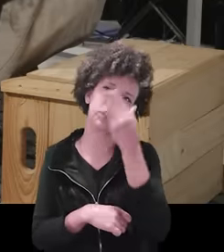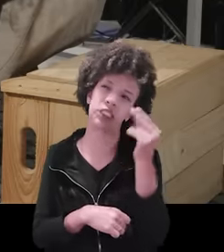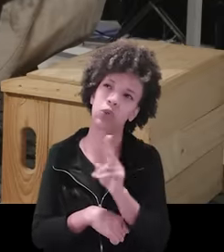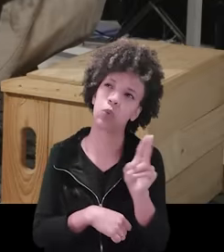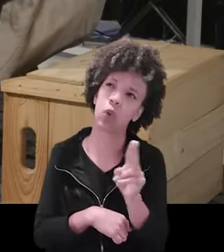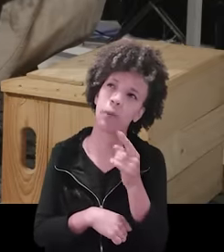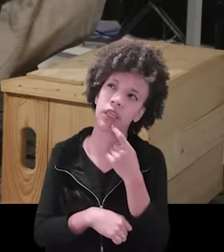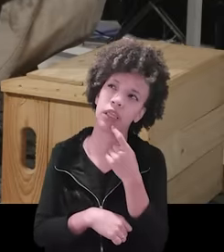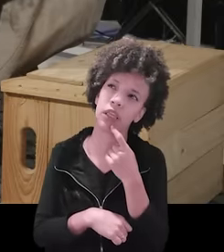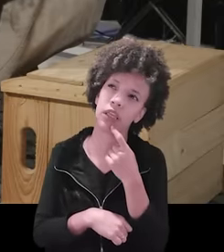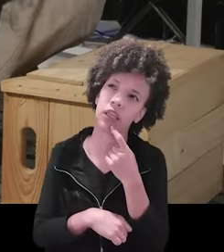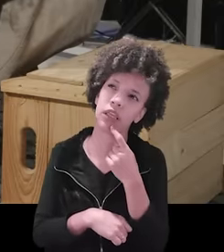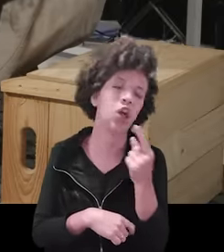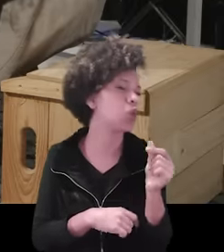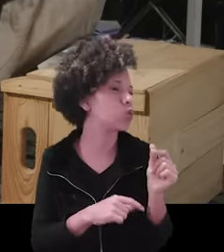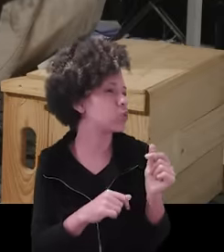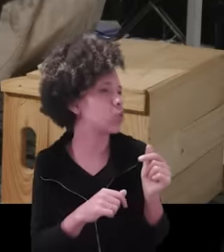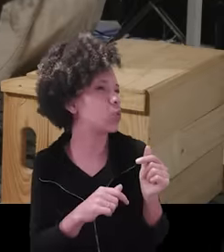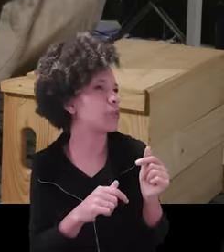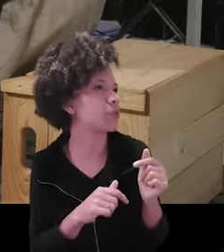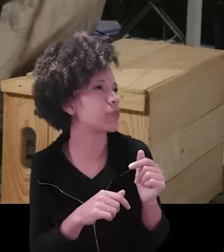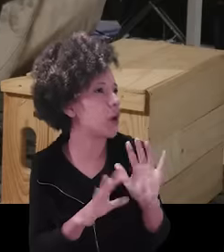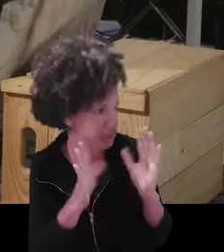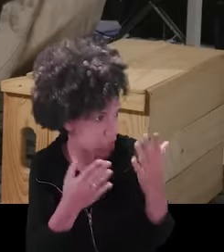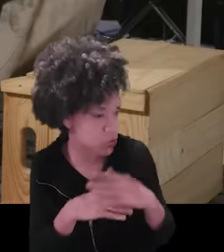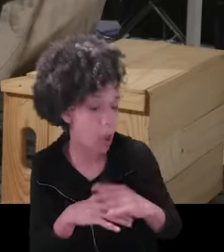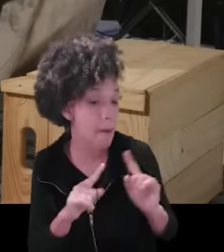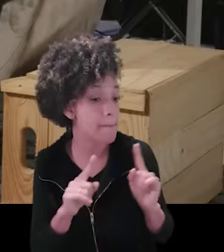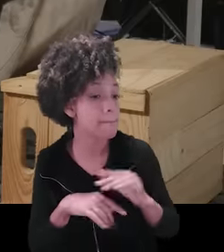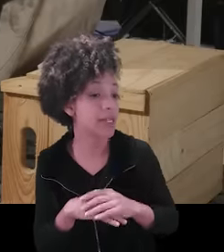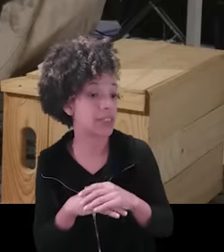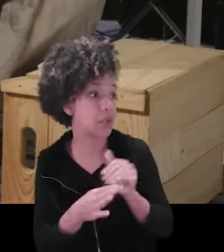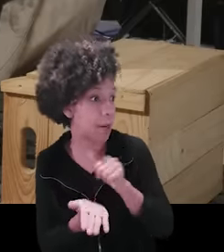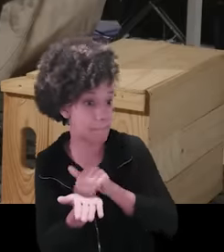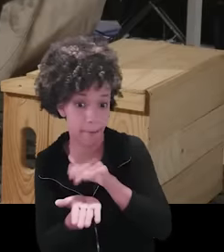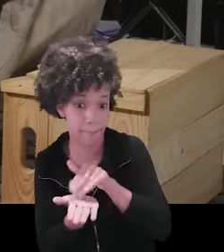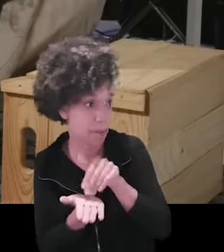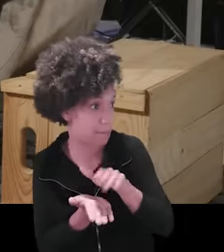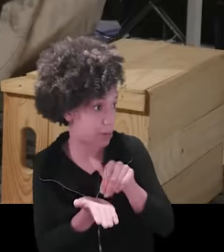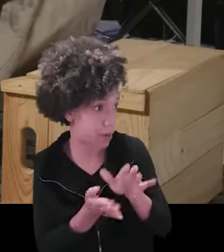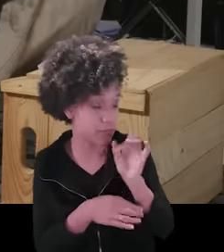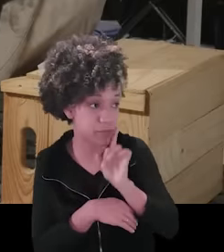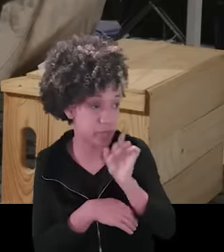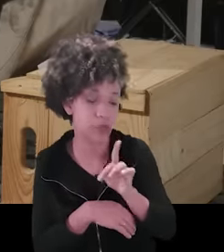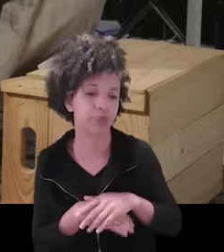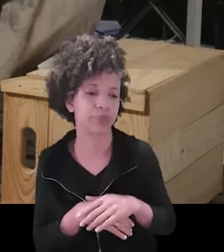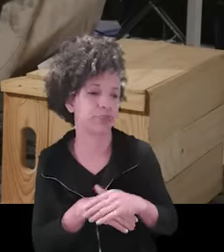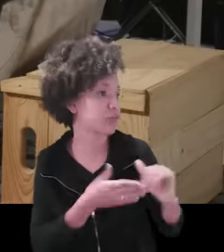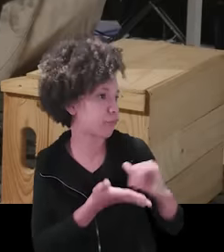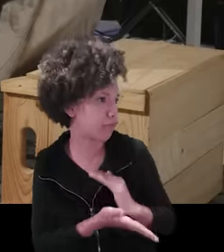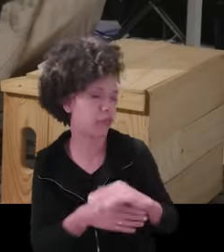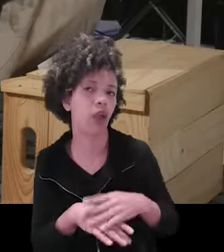eu esqueci o nome da do que foi o evento mas assim fui uma demissão em massa de americano os